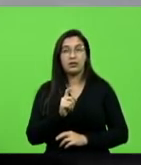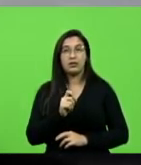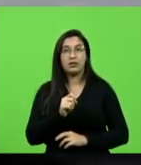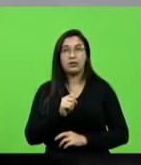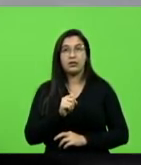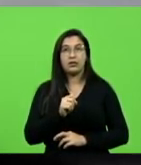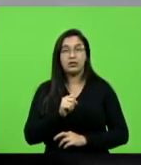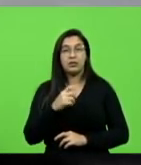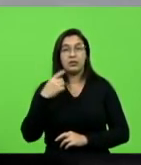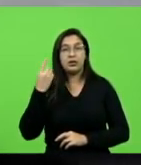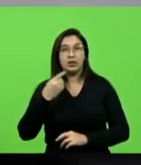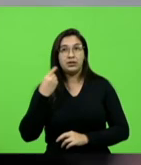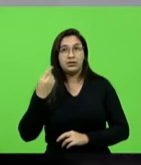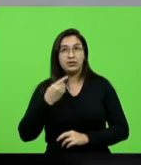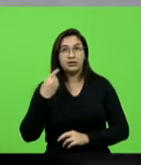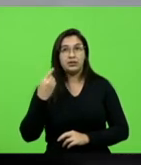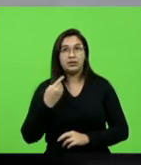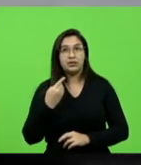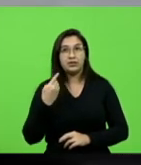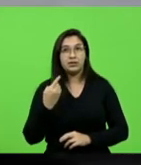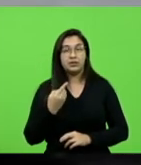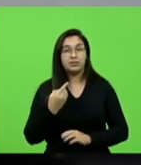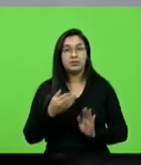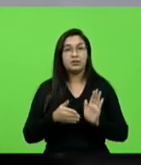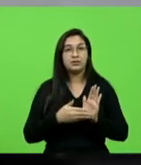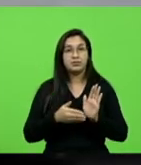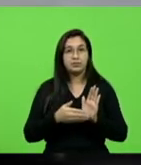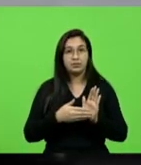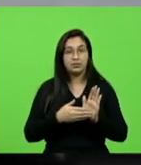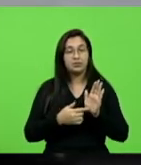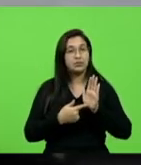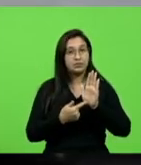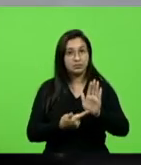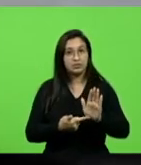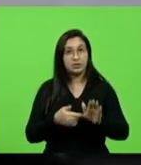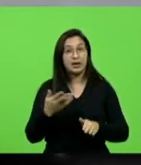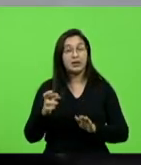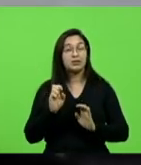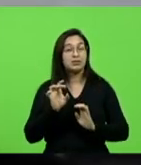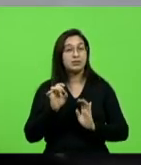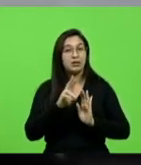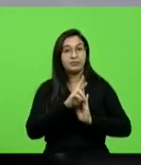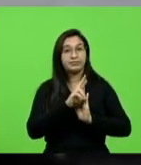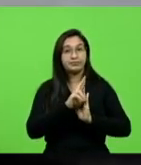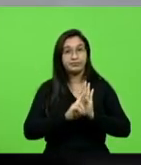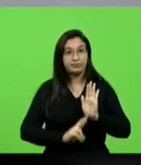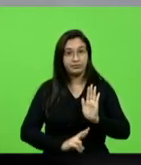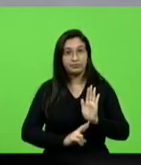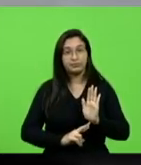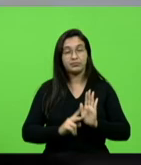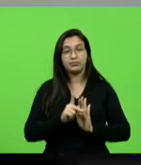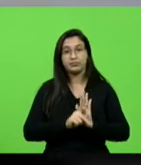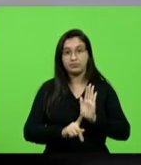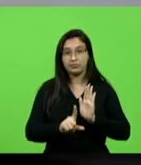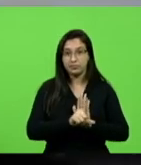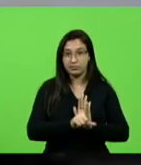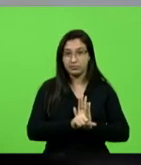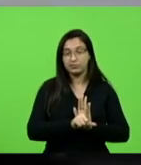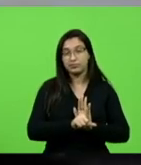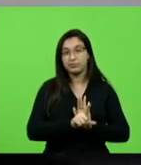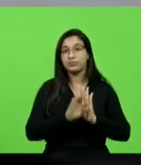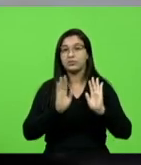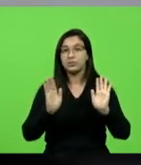a deputada, né, cuja propositura foi apresentada, ela é a relatora do PL e já está